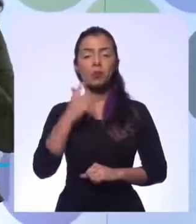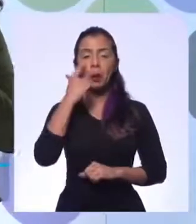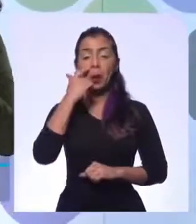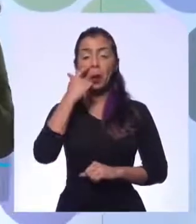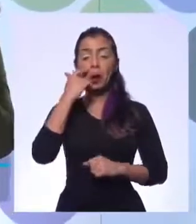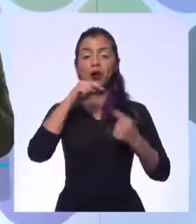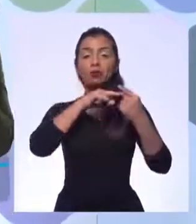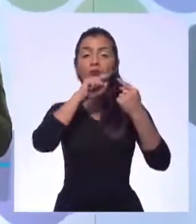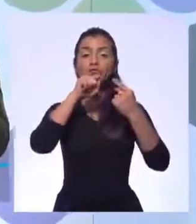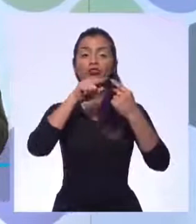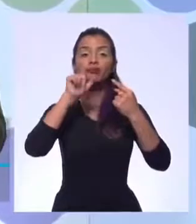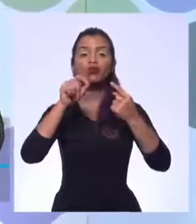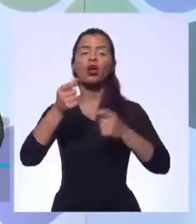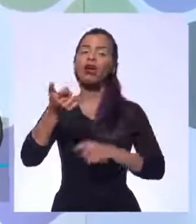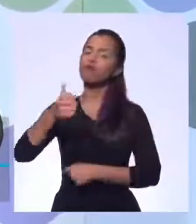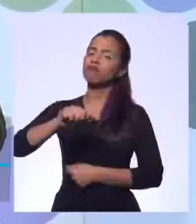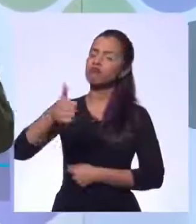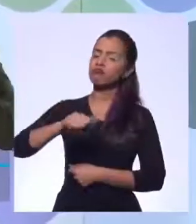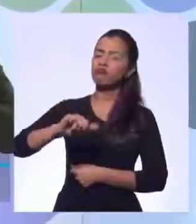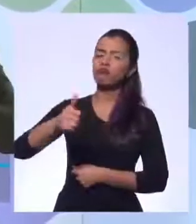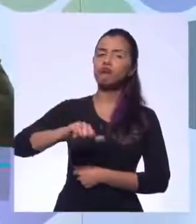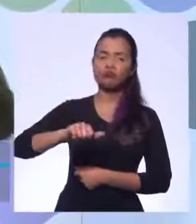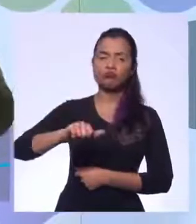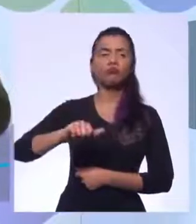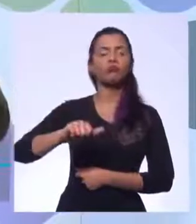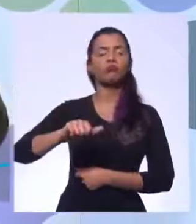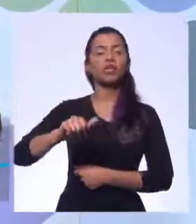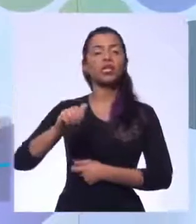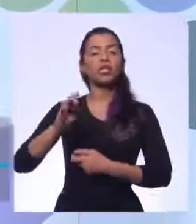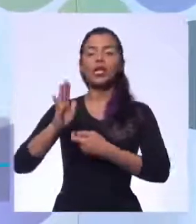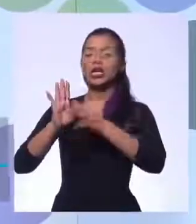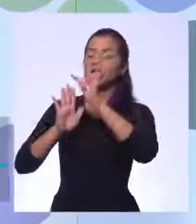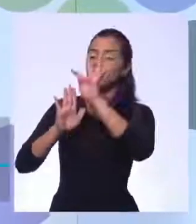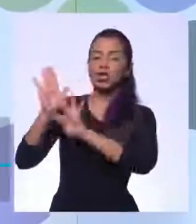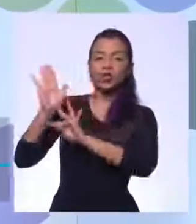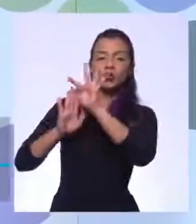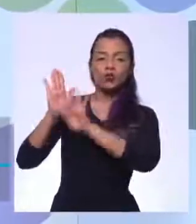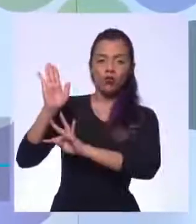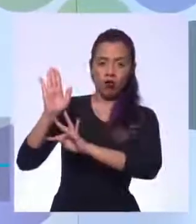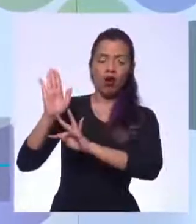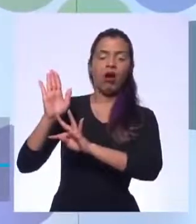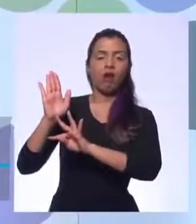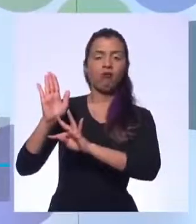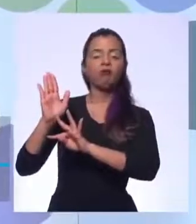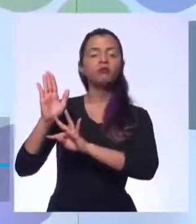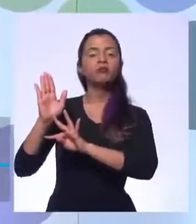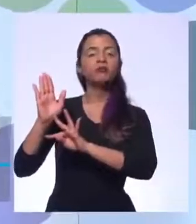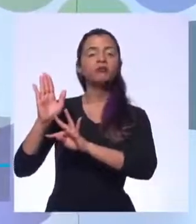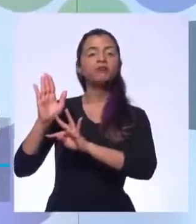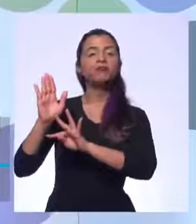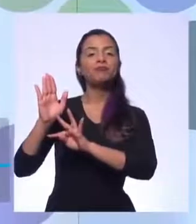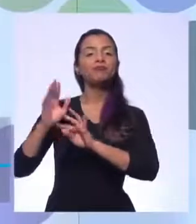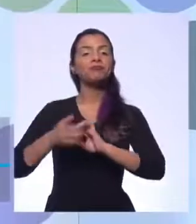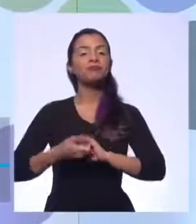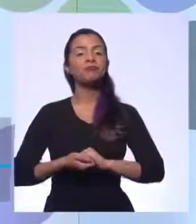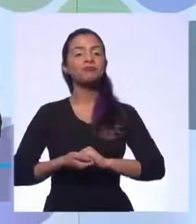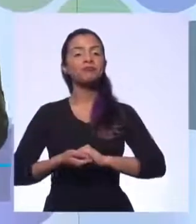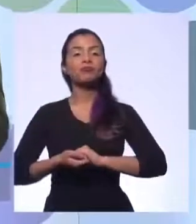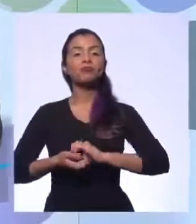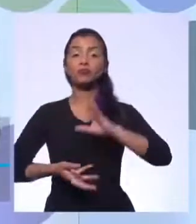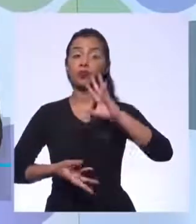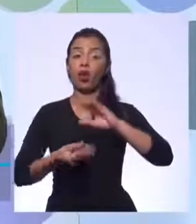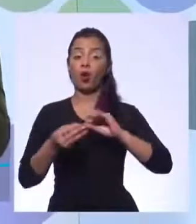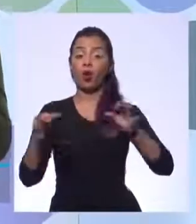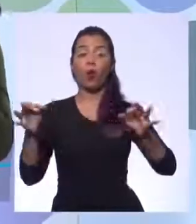objetivos são revisar o gênero textual lenda. A gente vai tentar sistematizar aquilo que a gente começou na terça-feira. Concluir a análise textual